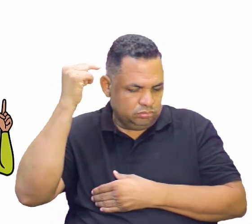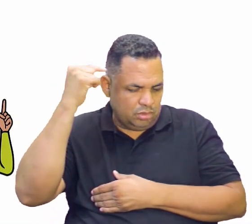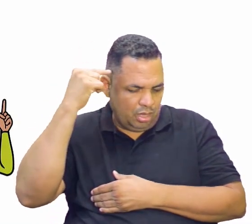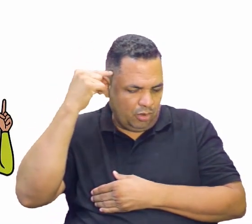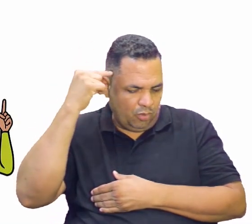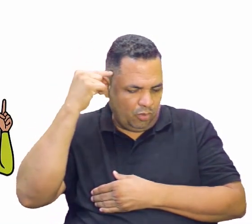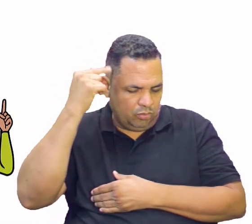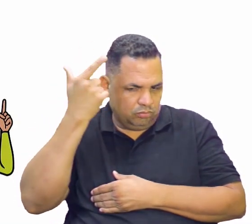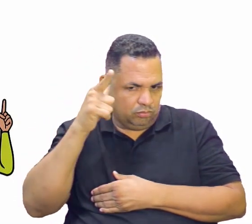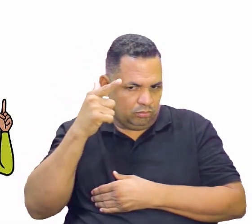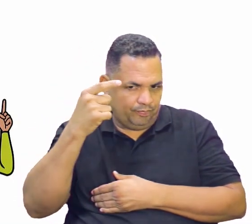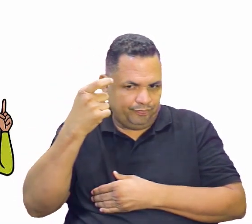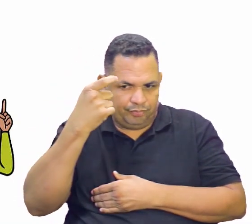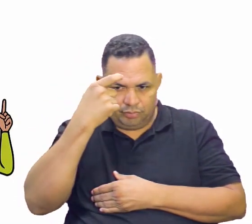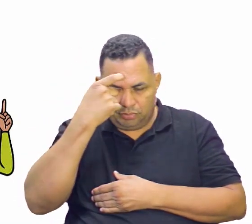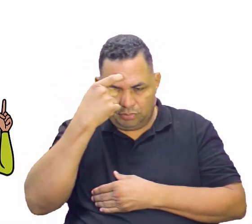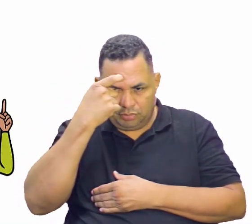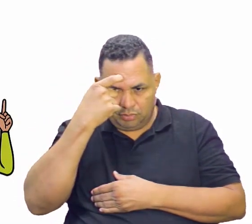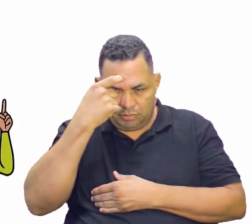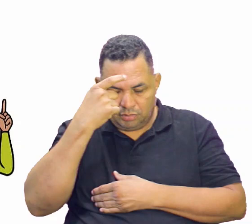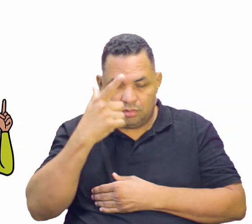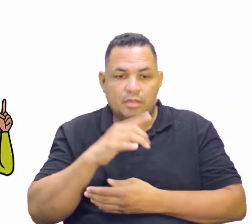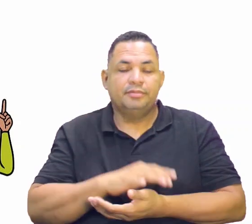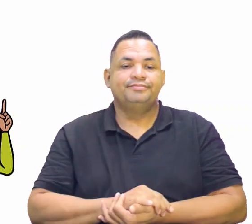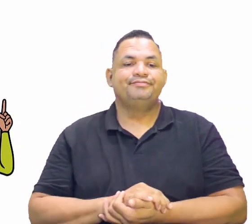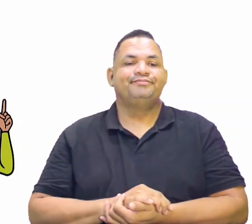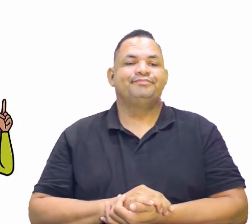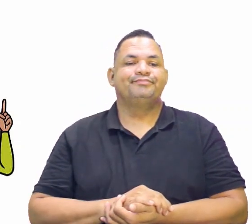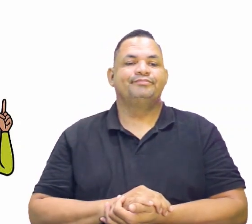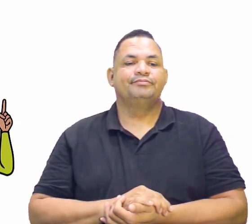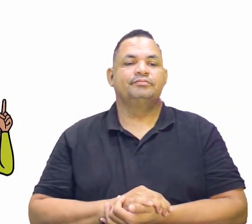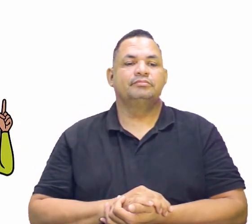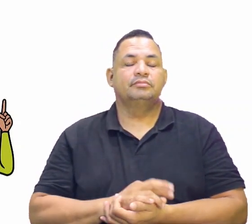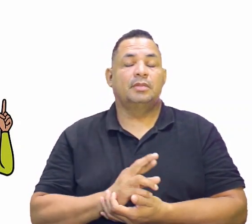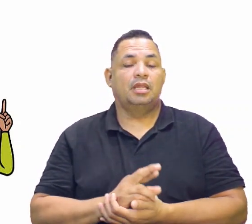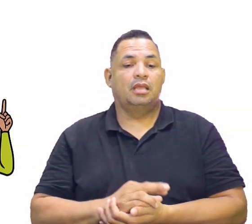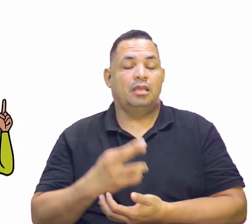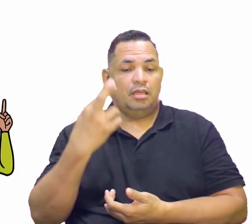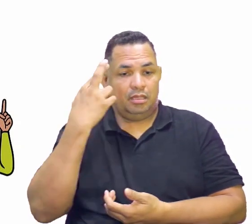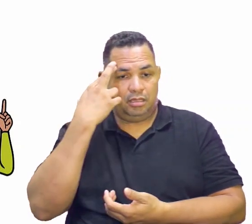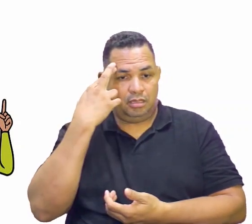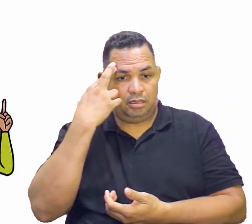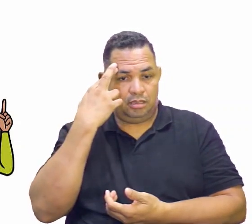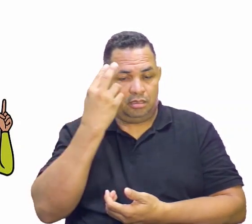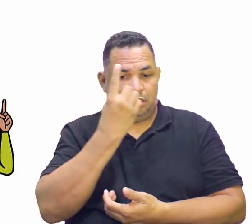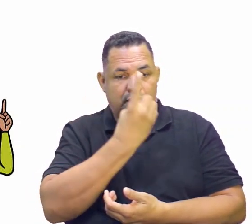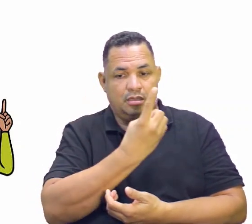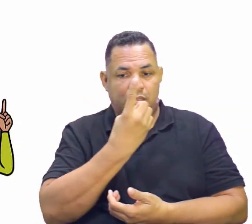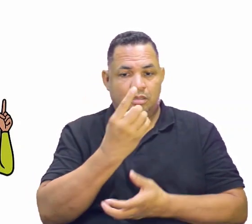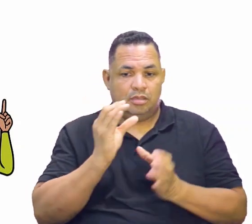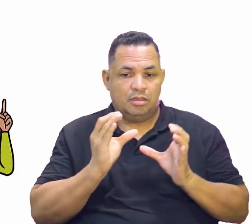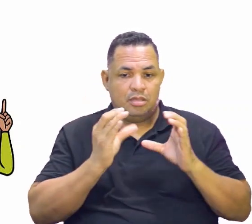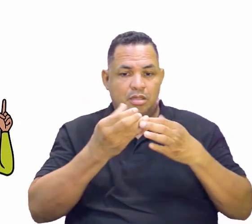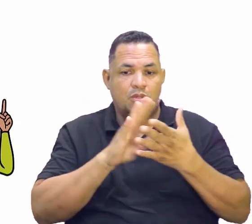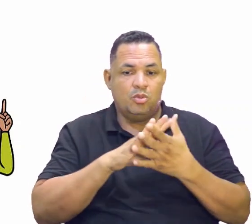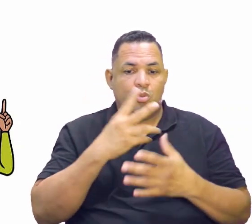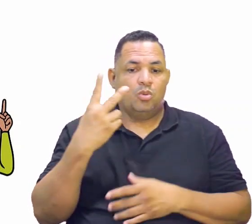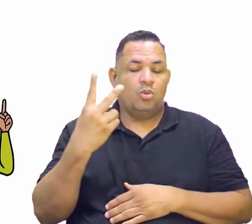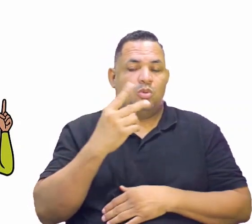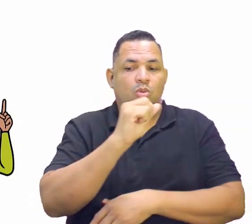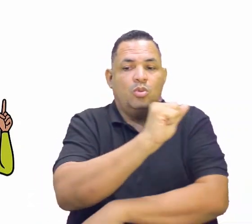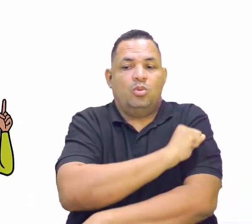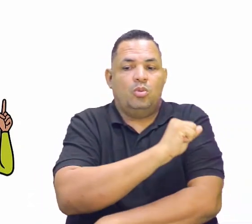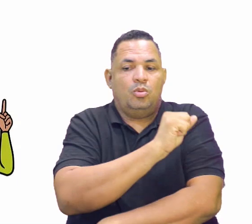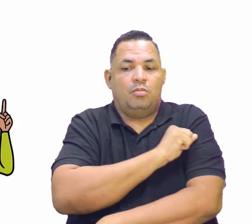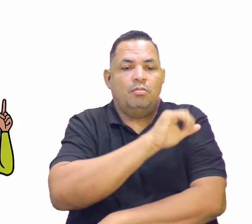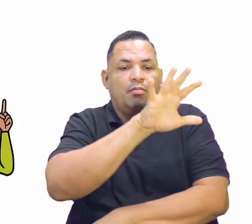criativa. Então, são reflexões para vocês, viu? Cada grupo aí, cada dupla, cada estudante